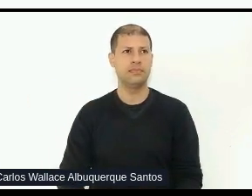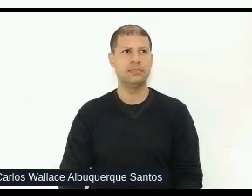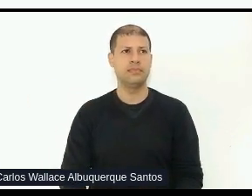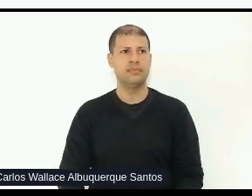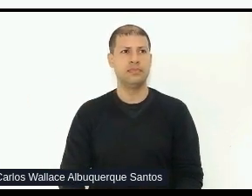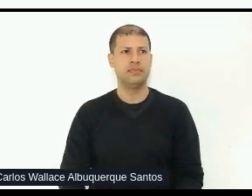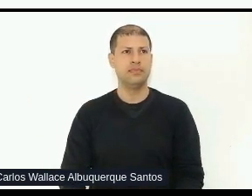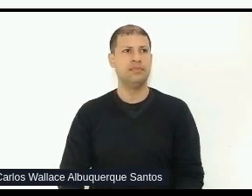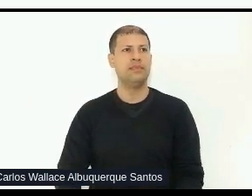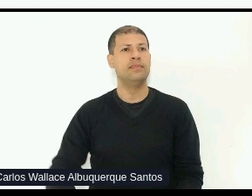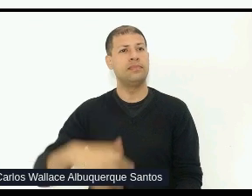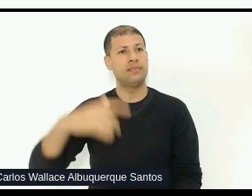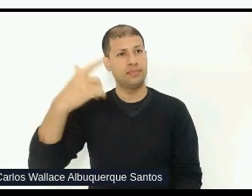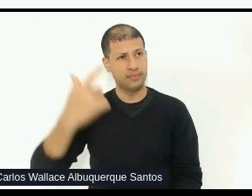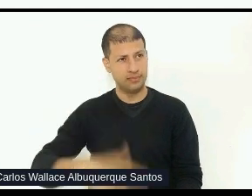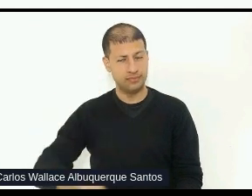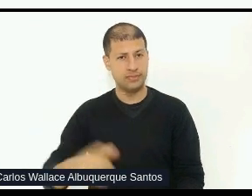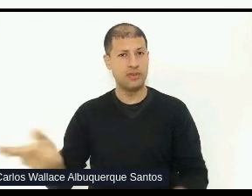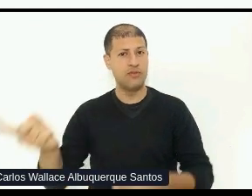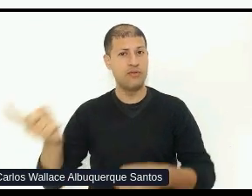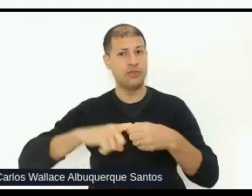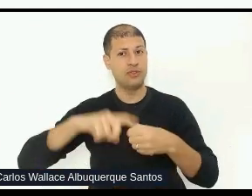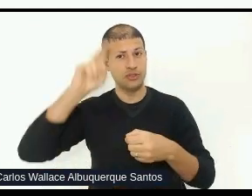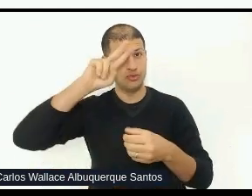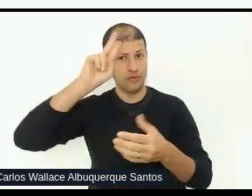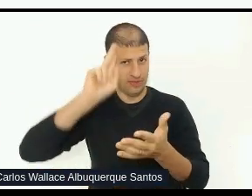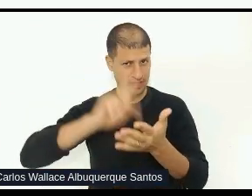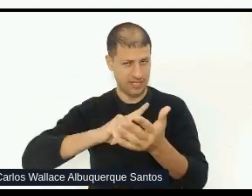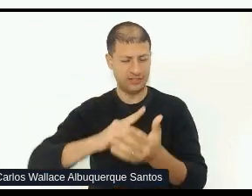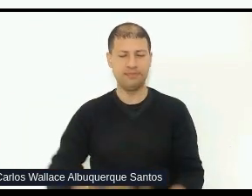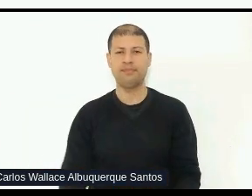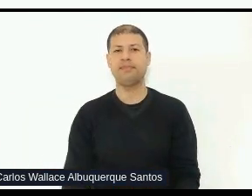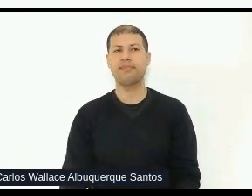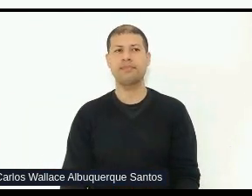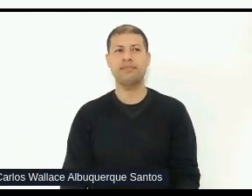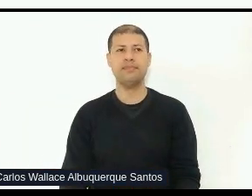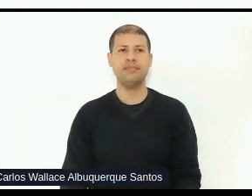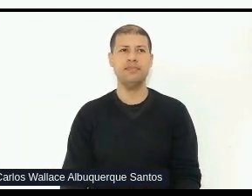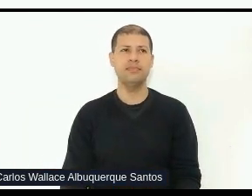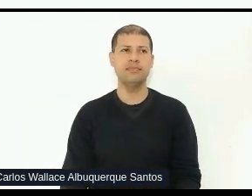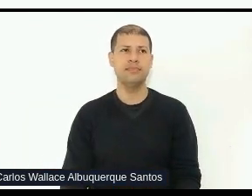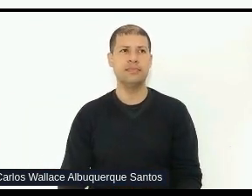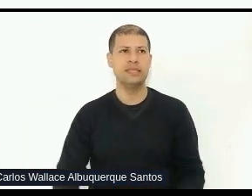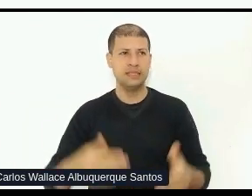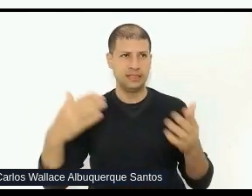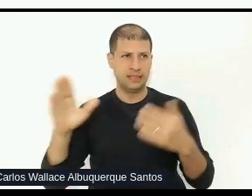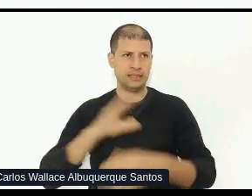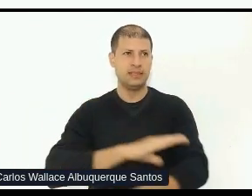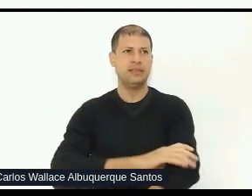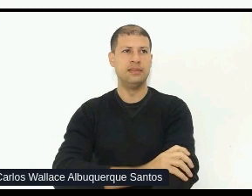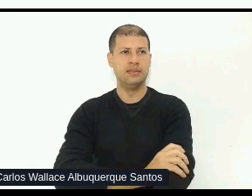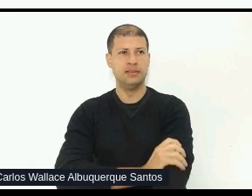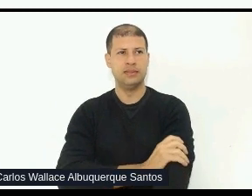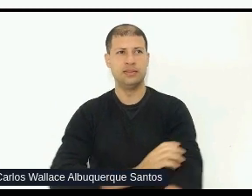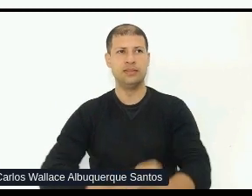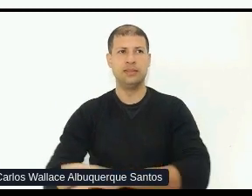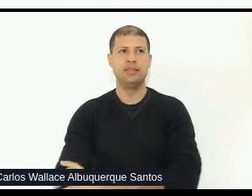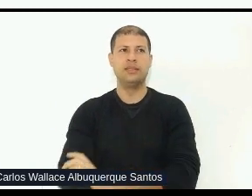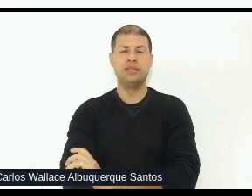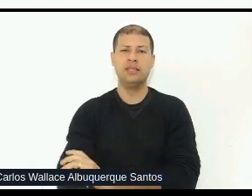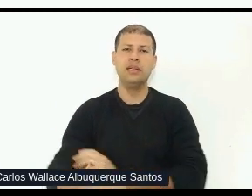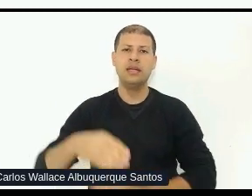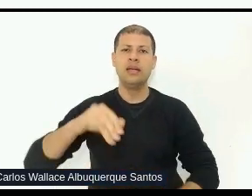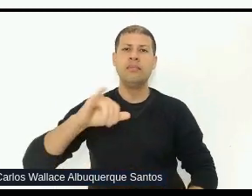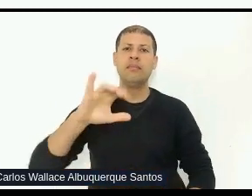E aí, de novo, né? Vamos voltar para o nosso case. Tá? Pode passar, Nathalie. Olha que legal, tá? Mica, né,